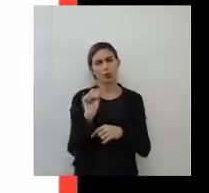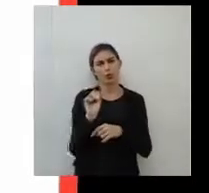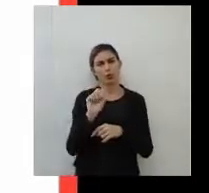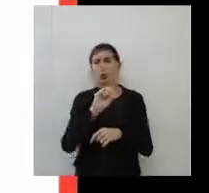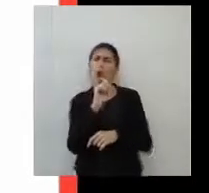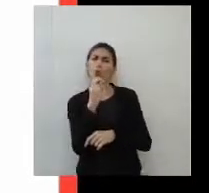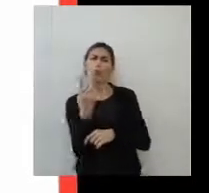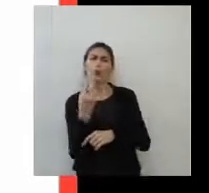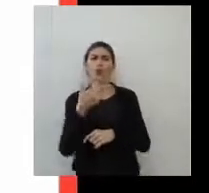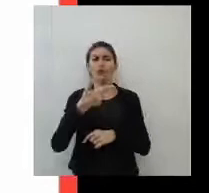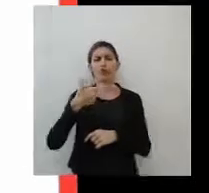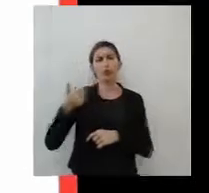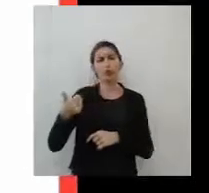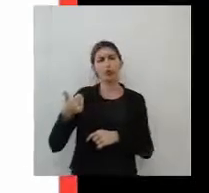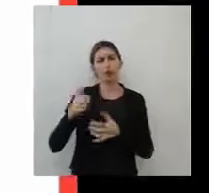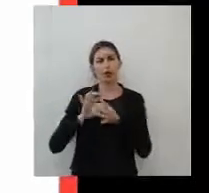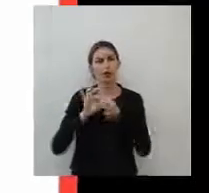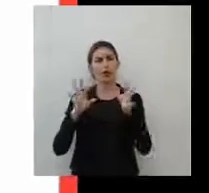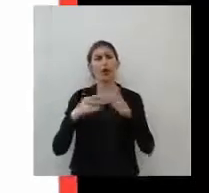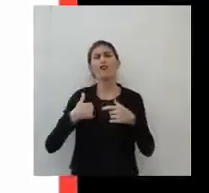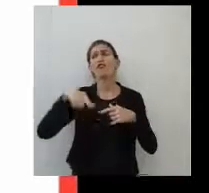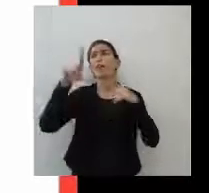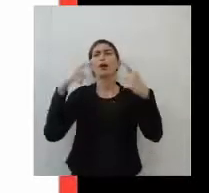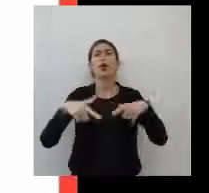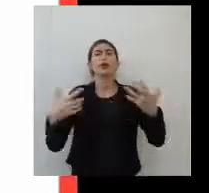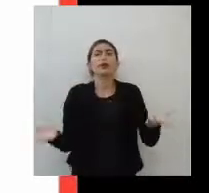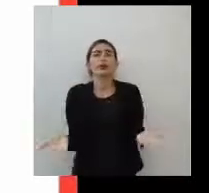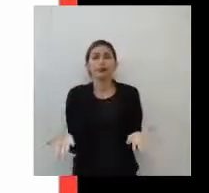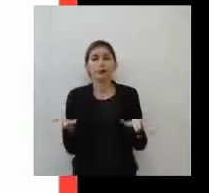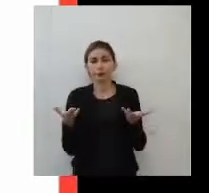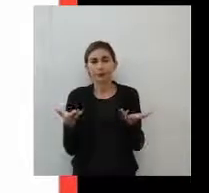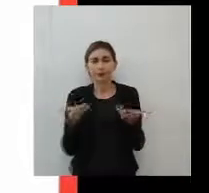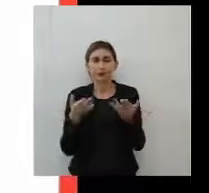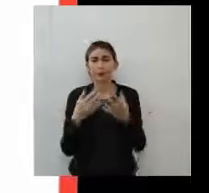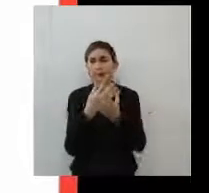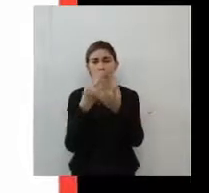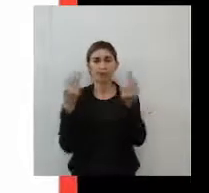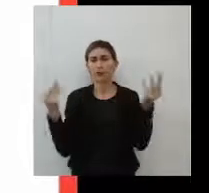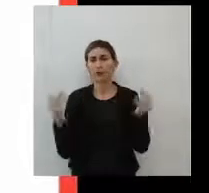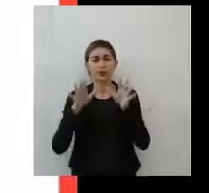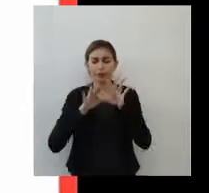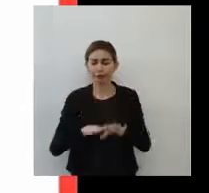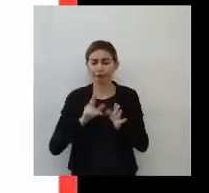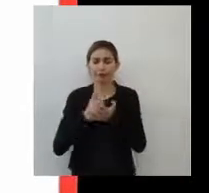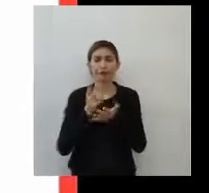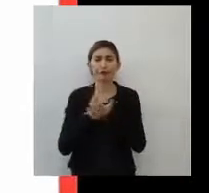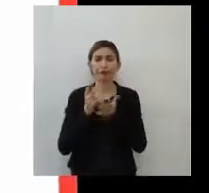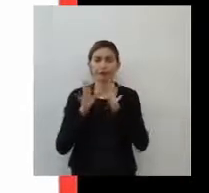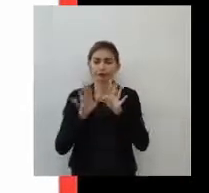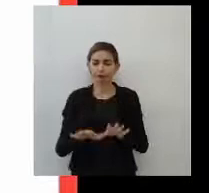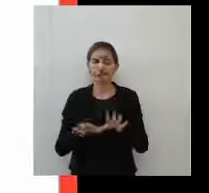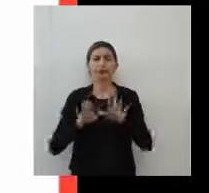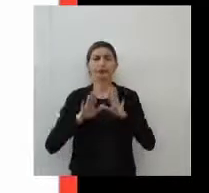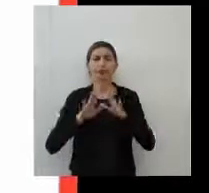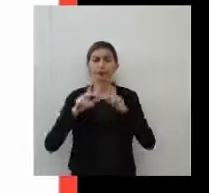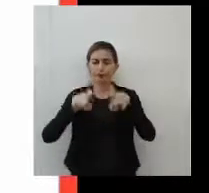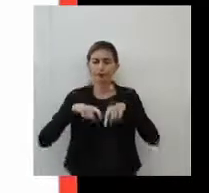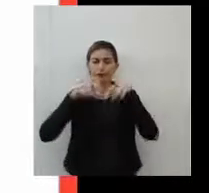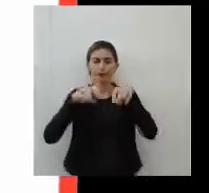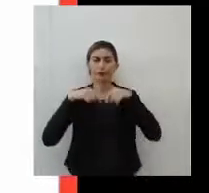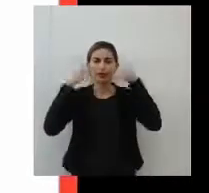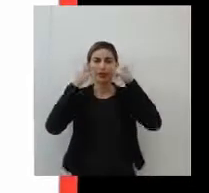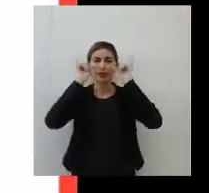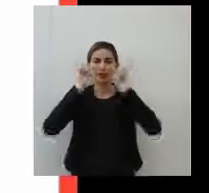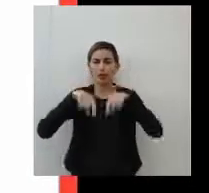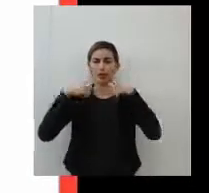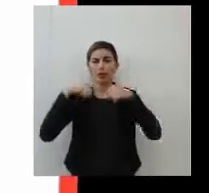21 para ser libertado. E para onde iam essas pessoas? Muitas acabavam ficando nas fazendas de